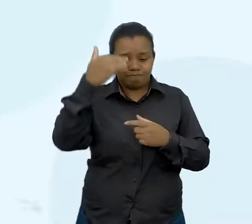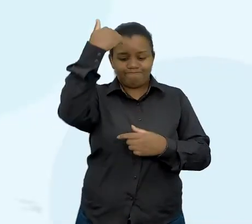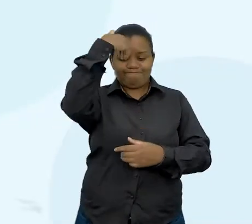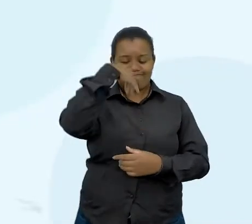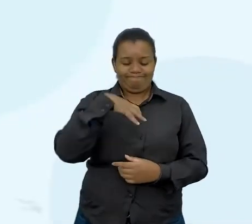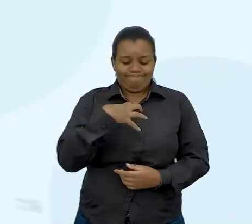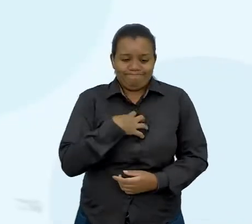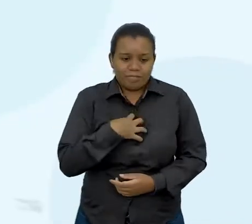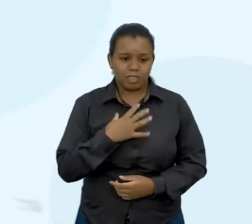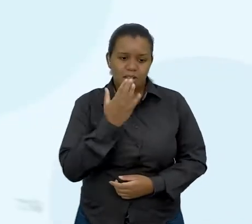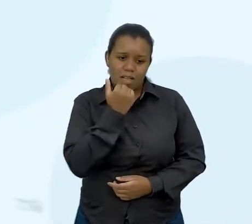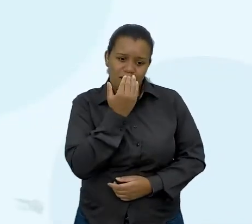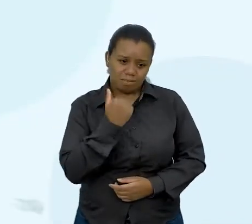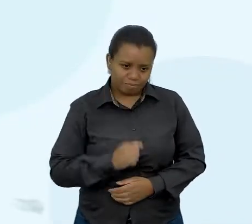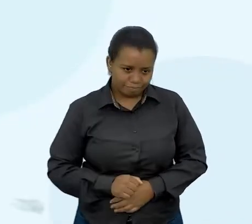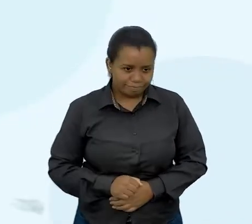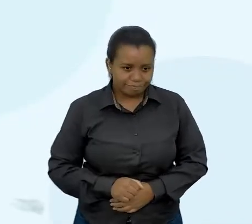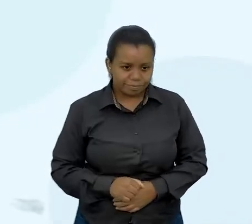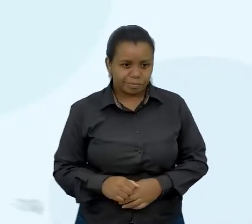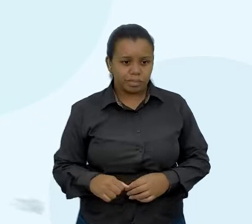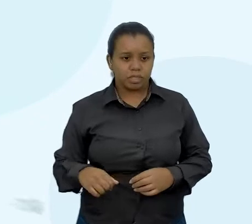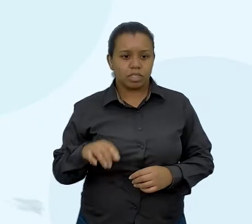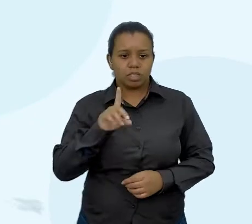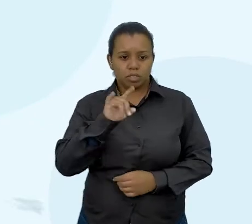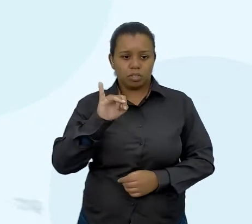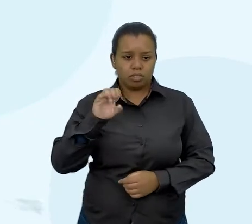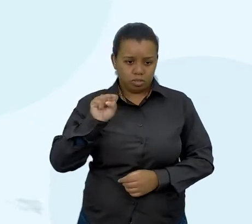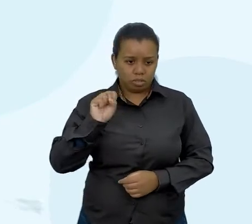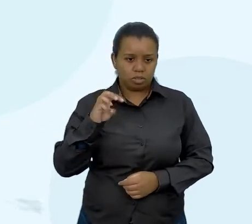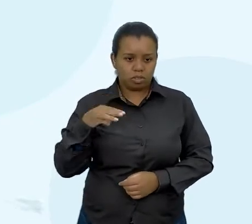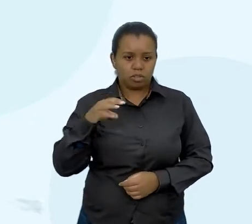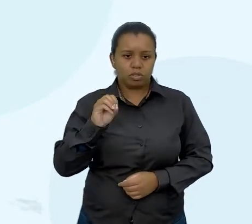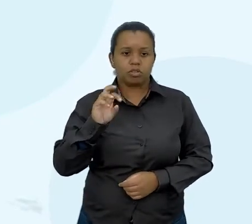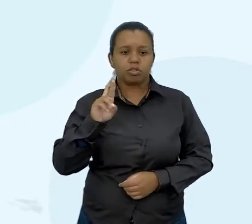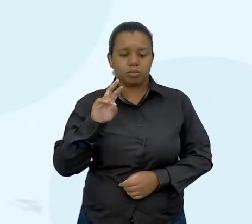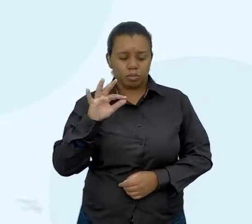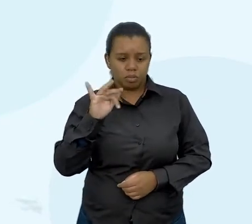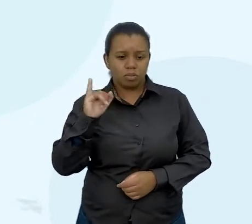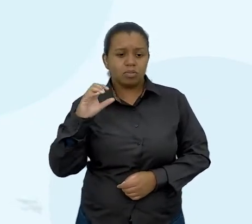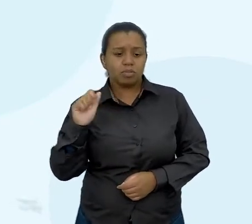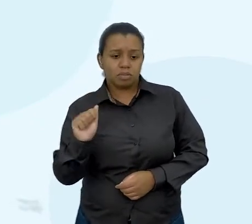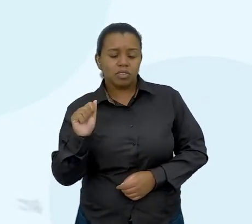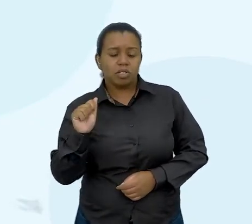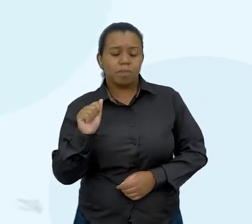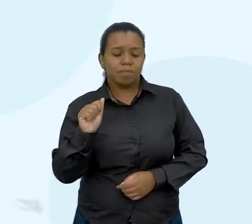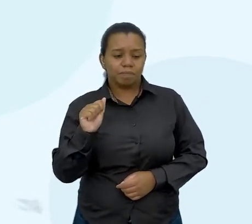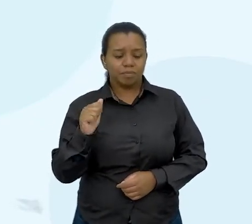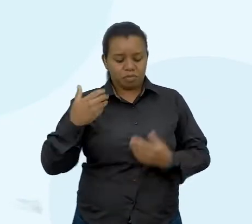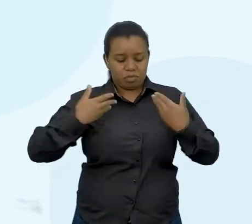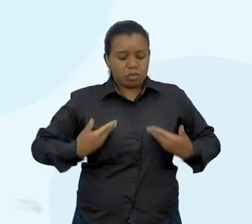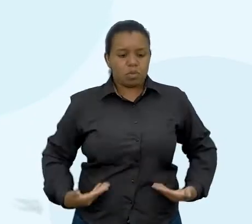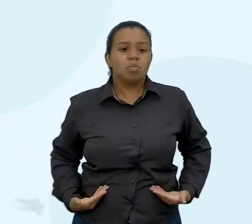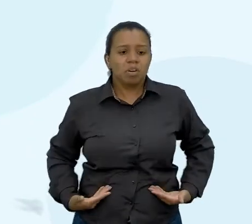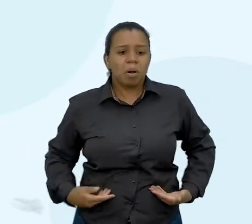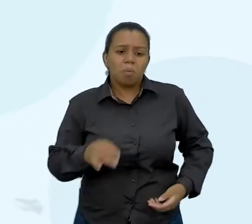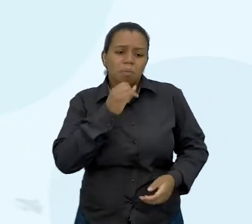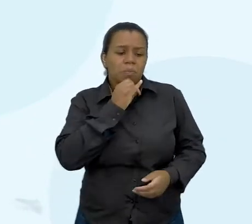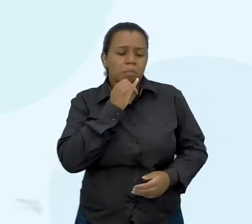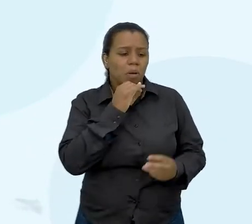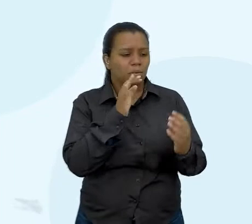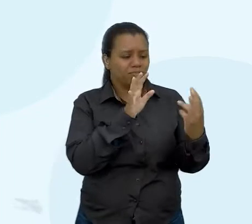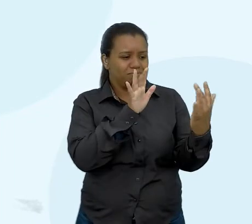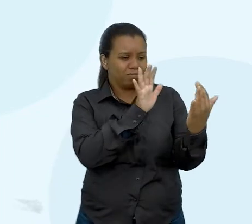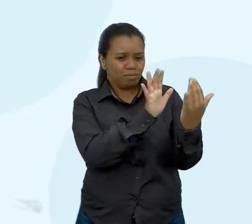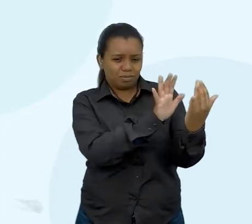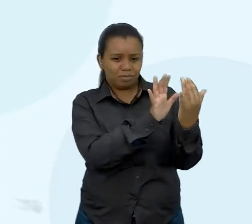gente falou sobre dismorfia corporal, que é quando nós vemos a nossa imagem assim, bem simplificado, é